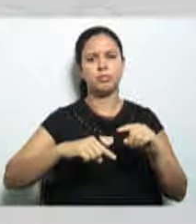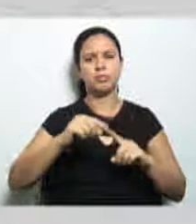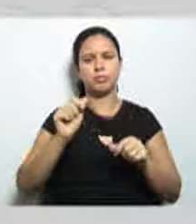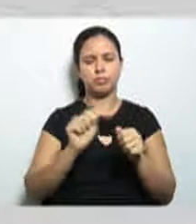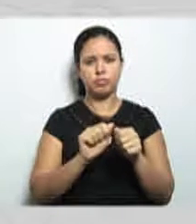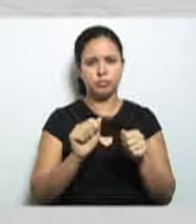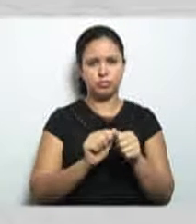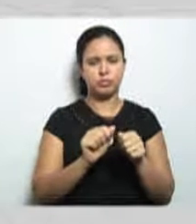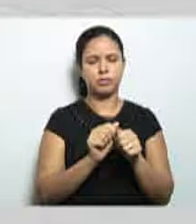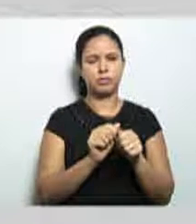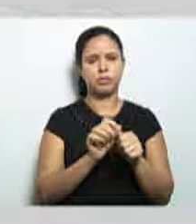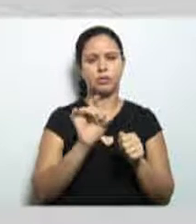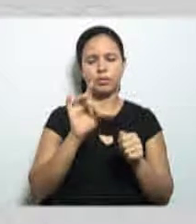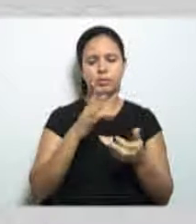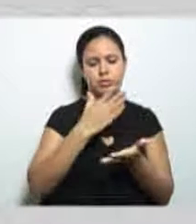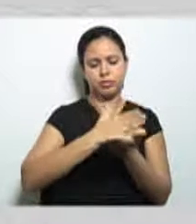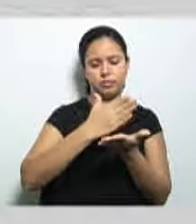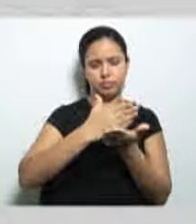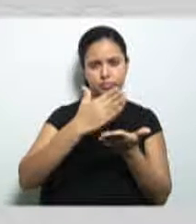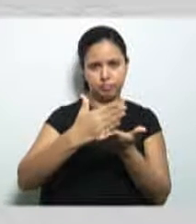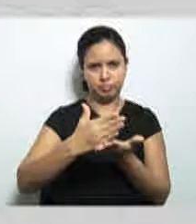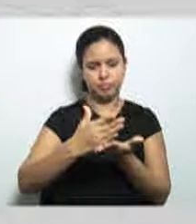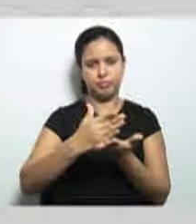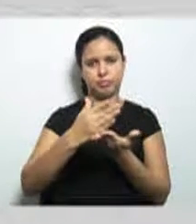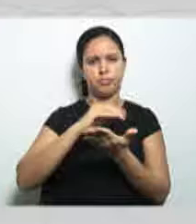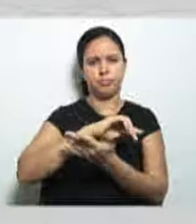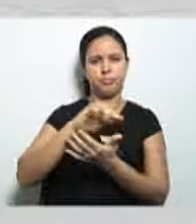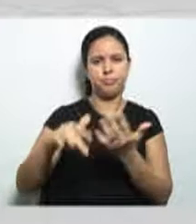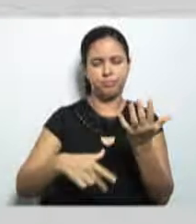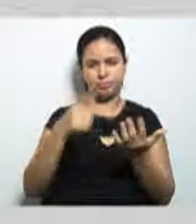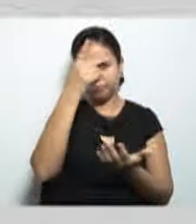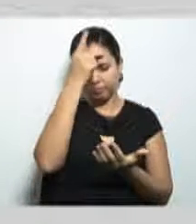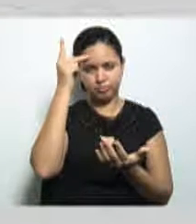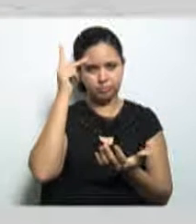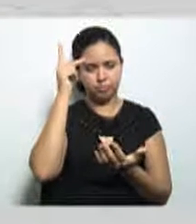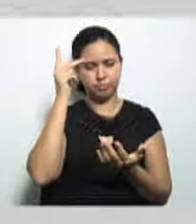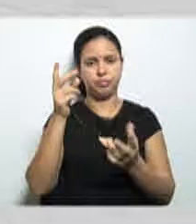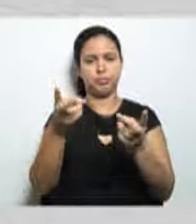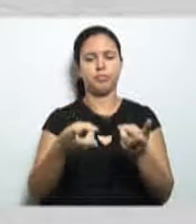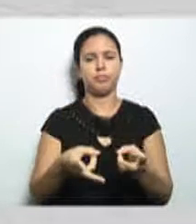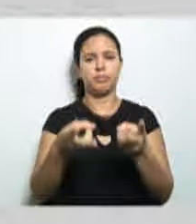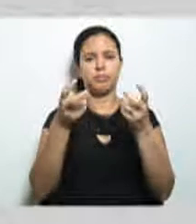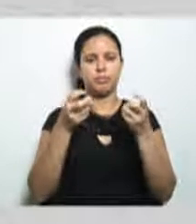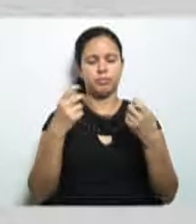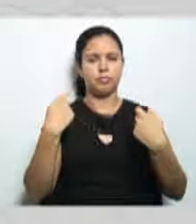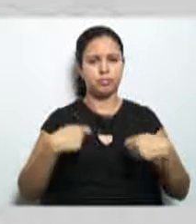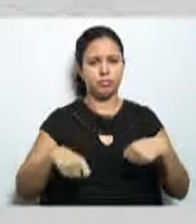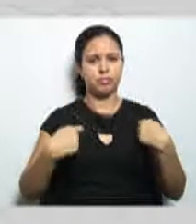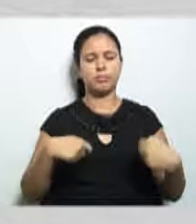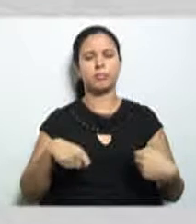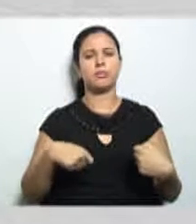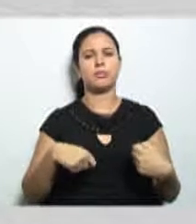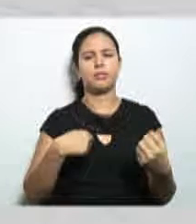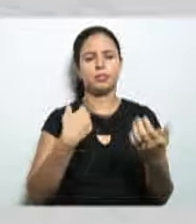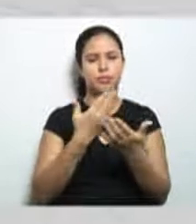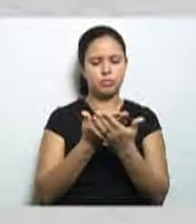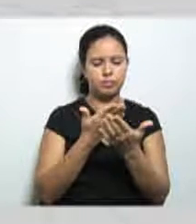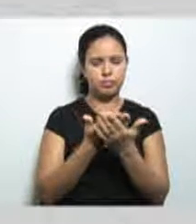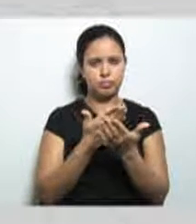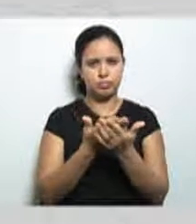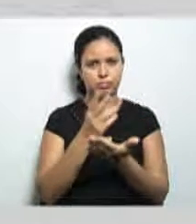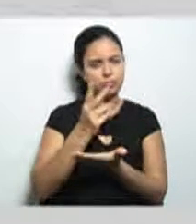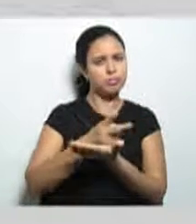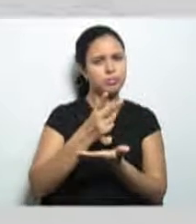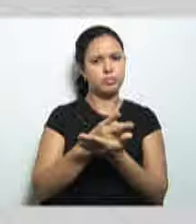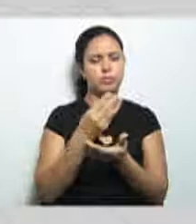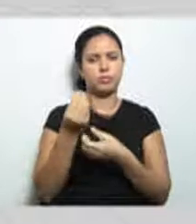não deveriam apenas ser divididas entre várias pessoas. Ele percebeu também que era preciso o estudo contínuo de